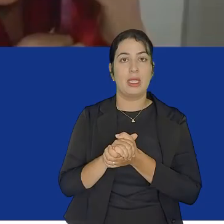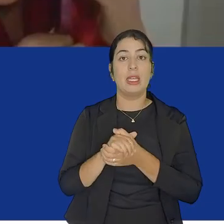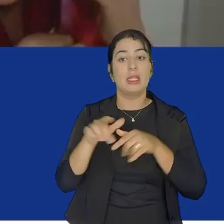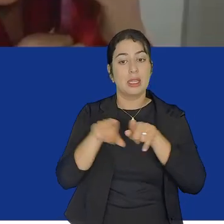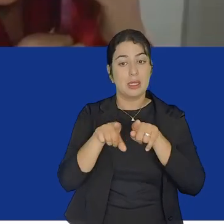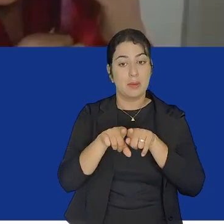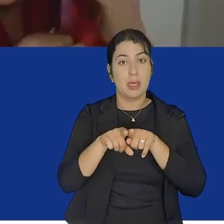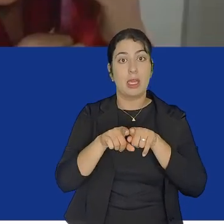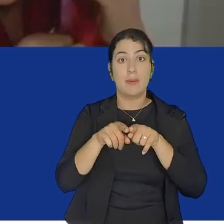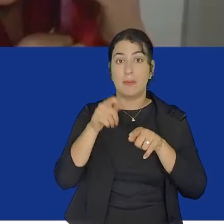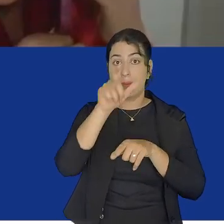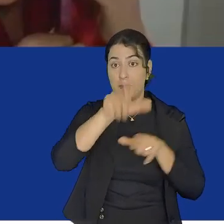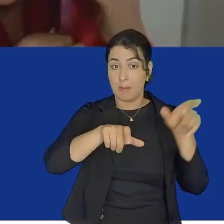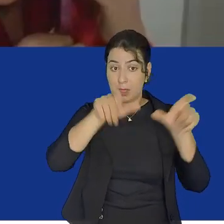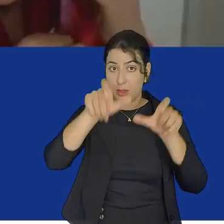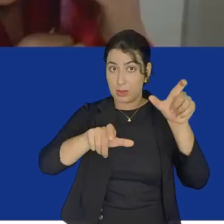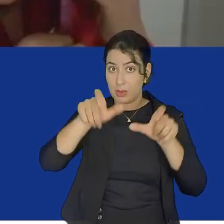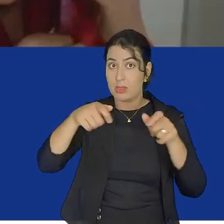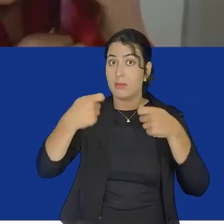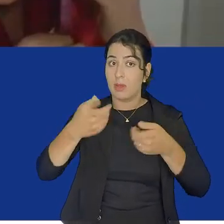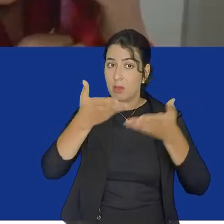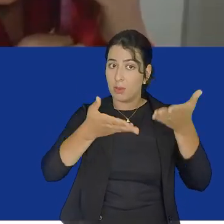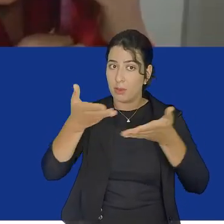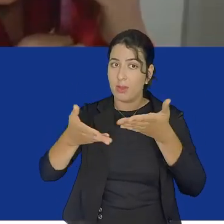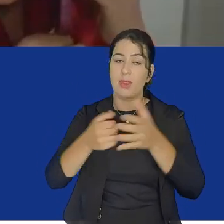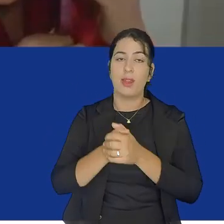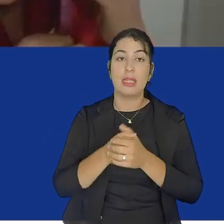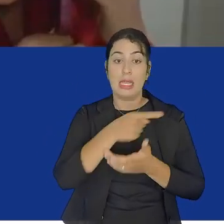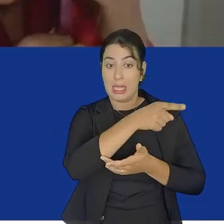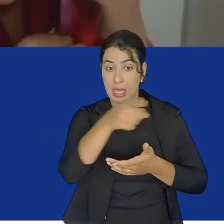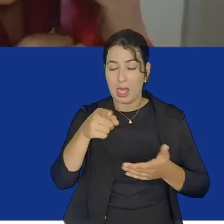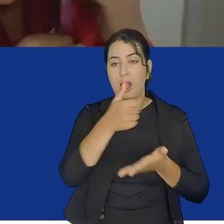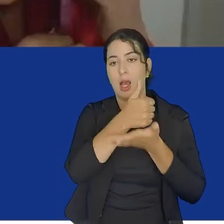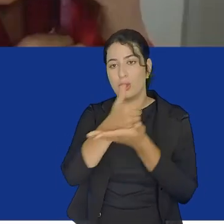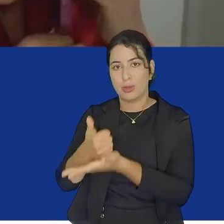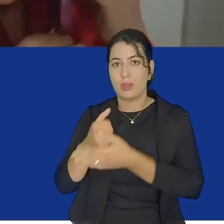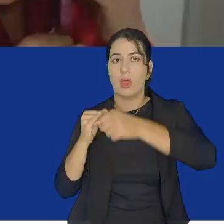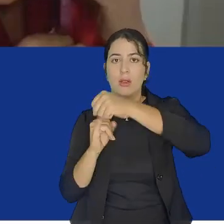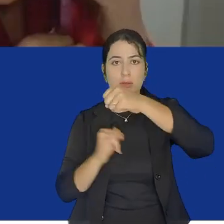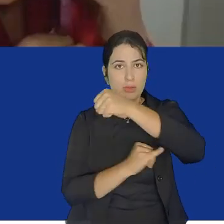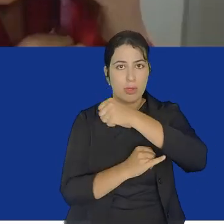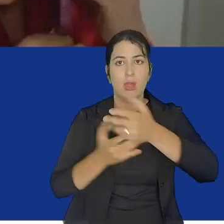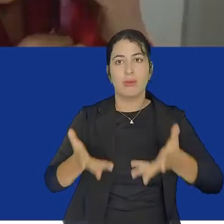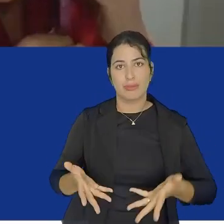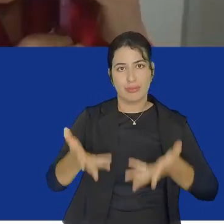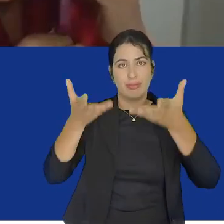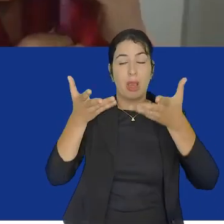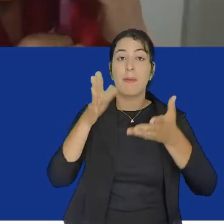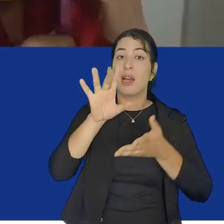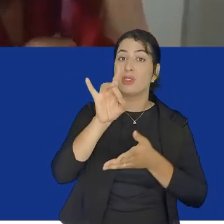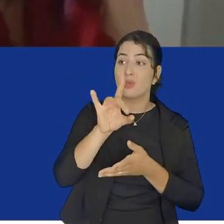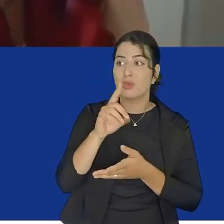de maneira a contribuir com as pessoas e com a organização, com os resultados da organização. Mas, é claro, não é só o gestor. Todos